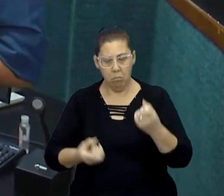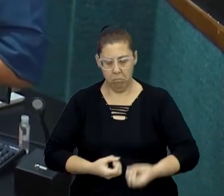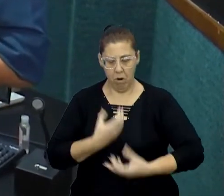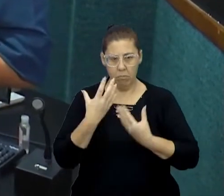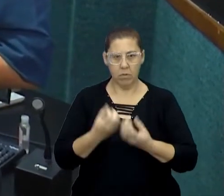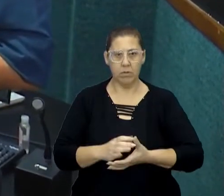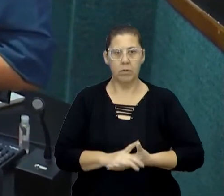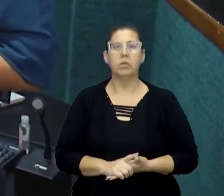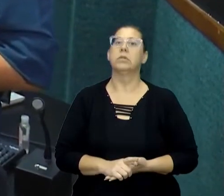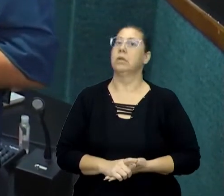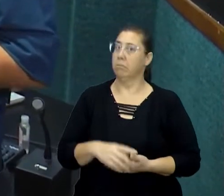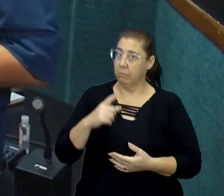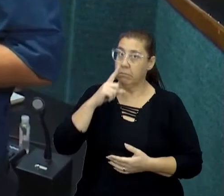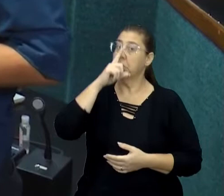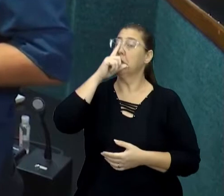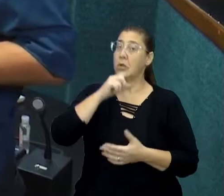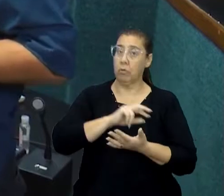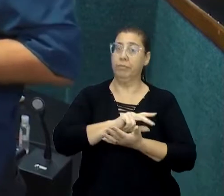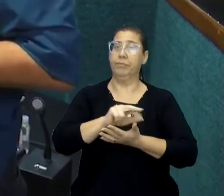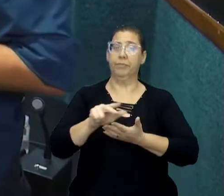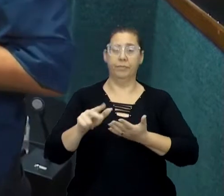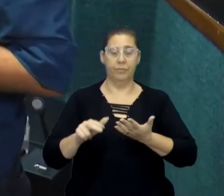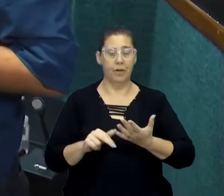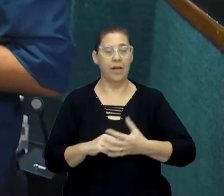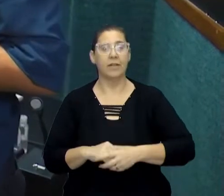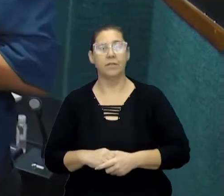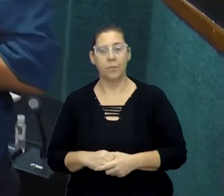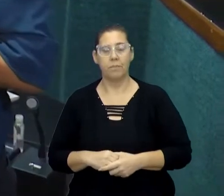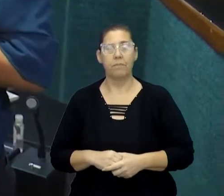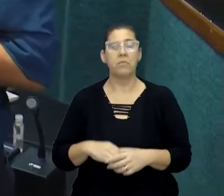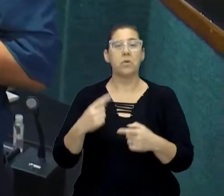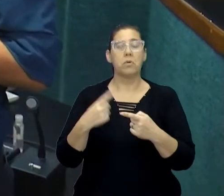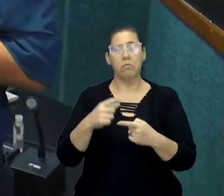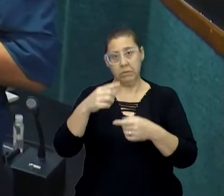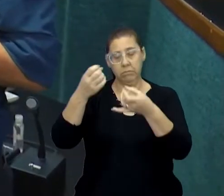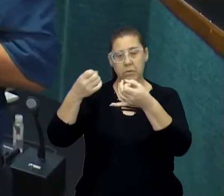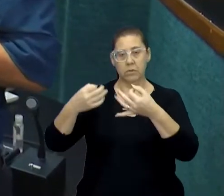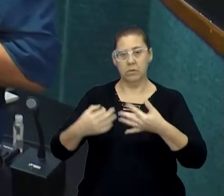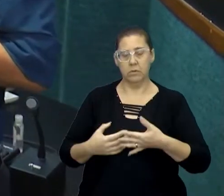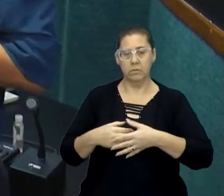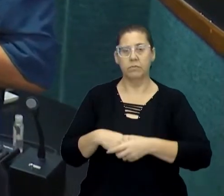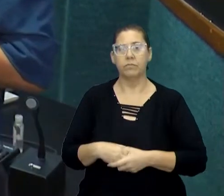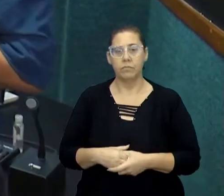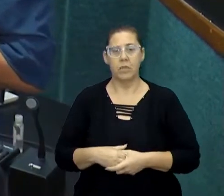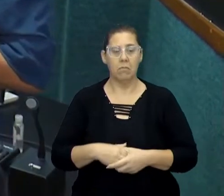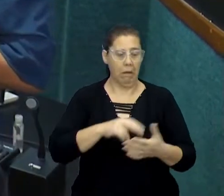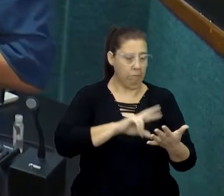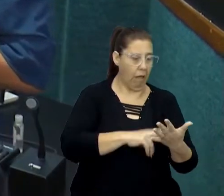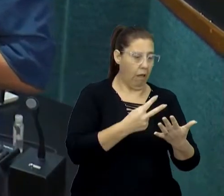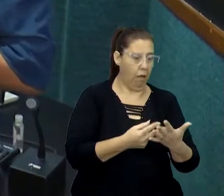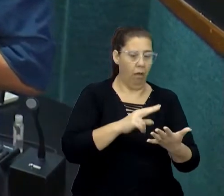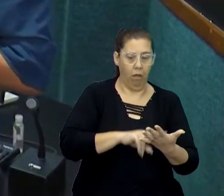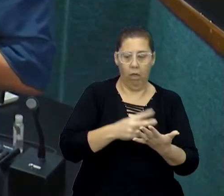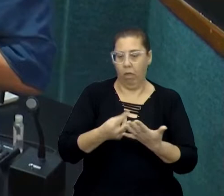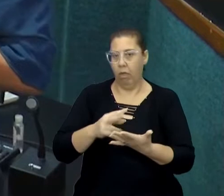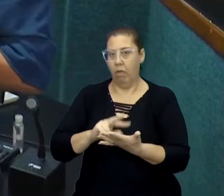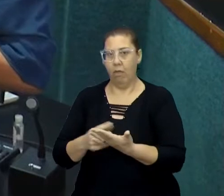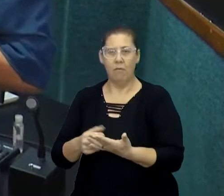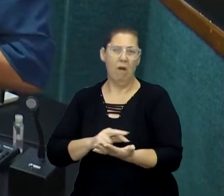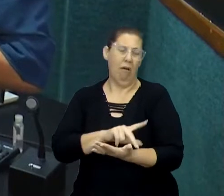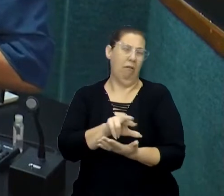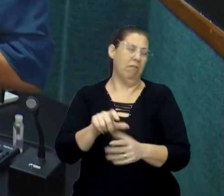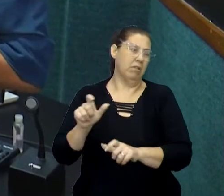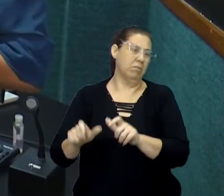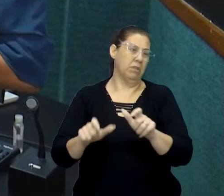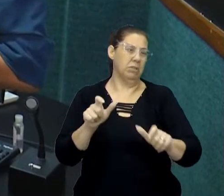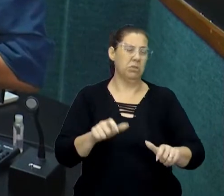riscos inimagináveis, Então, professor, eu imagino. justamente pelo que você falou. Ele é traduzido, passa por 1.000 pessoas,